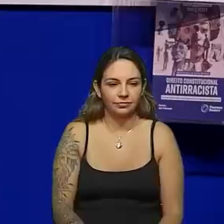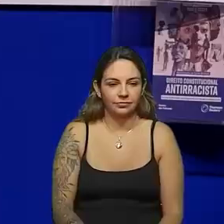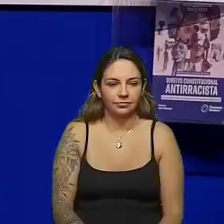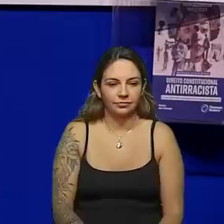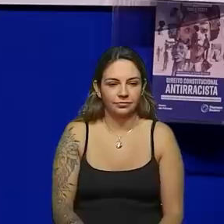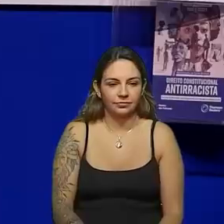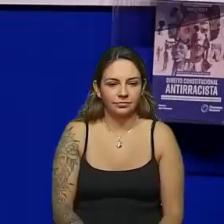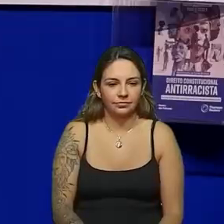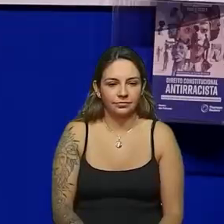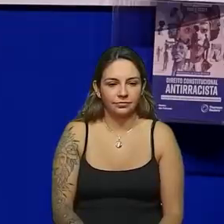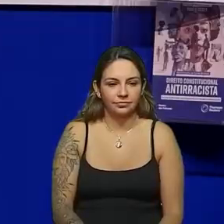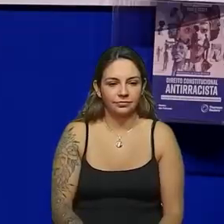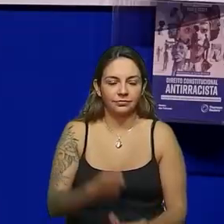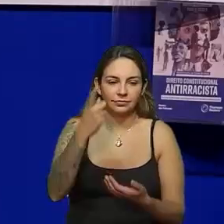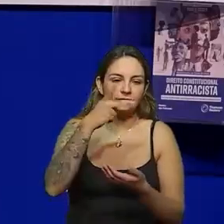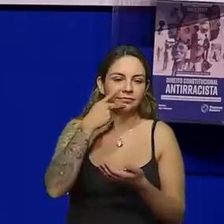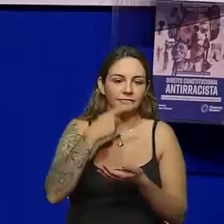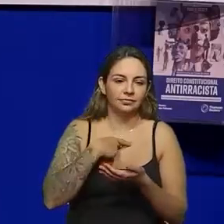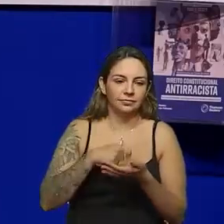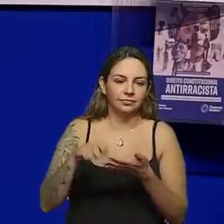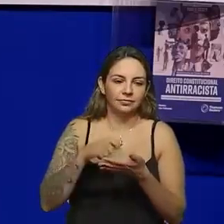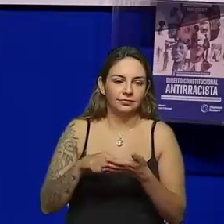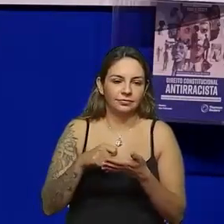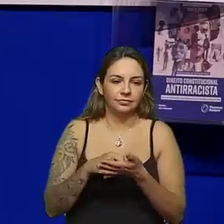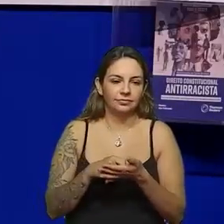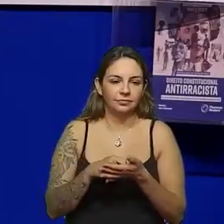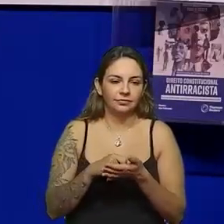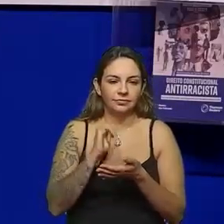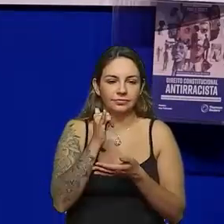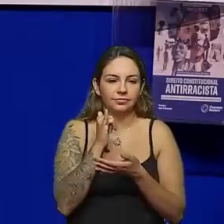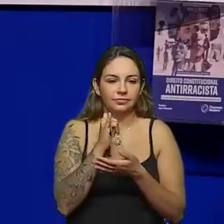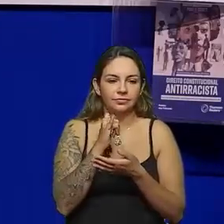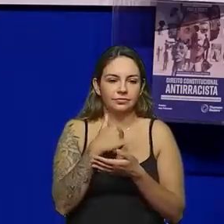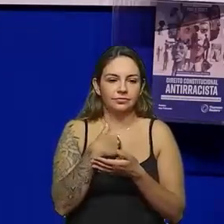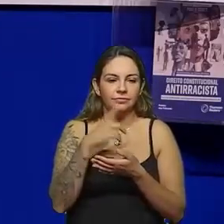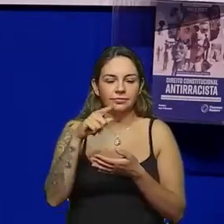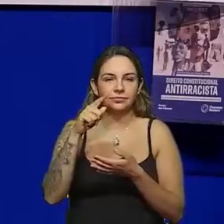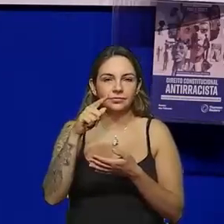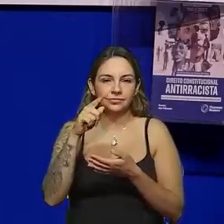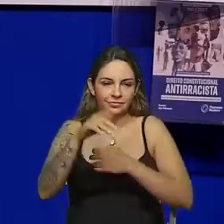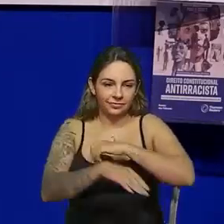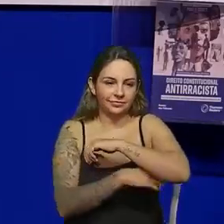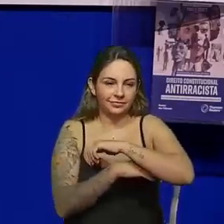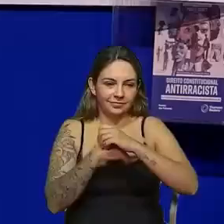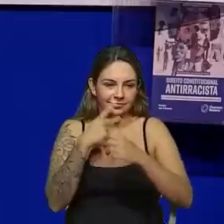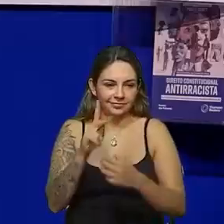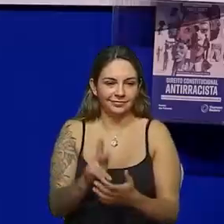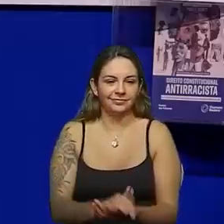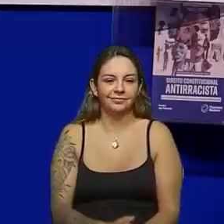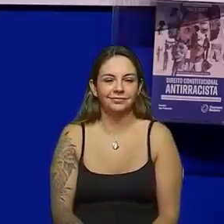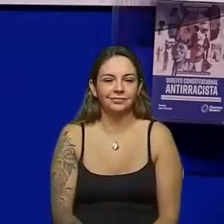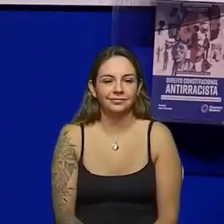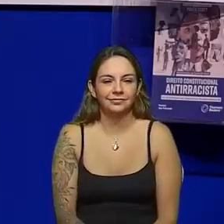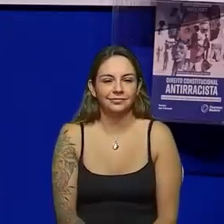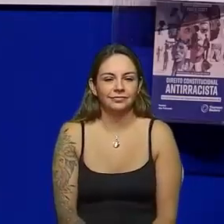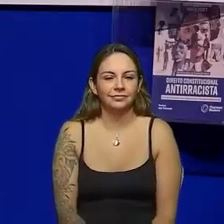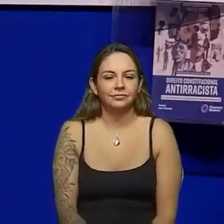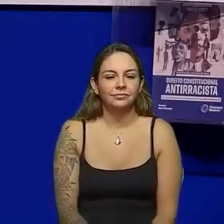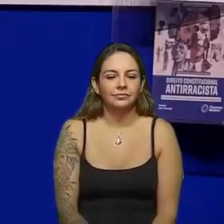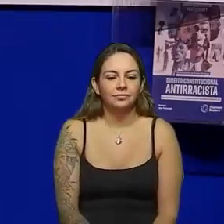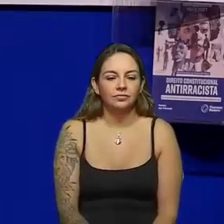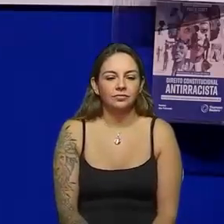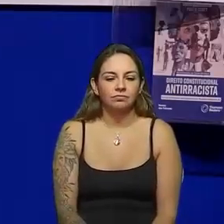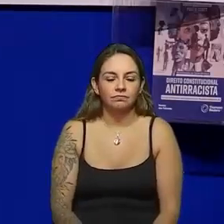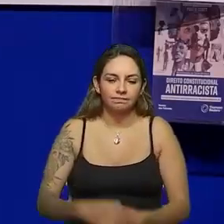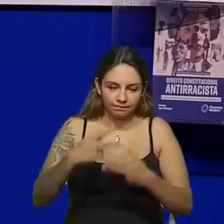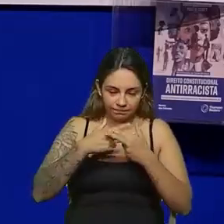ia dizer que em seguida ela me escreveu, quando saiu a crônica, dizendo, eu estou debaixo da tua asa. E